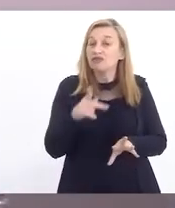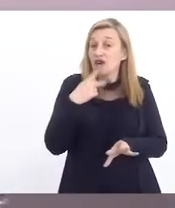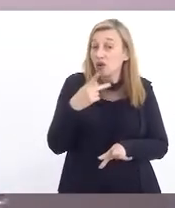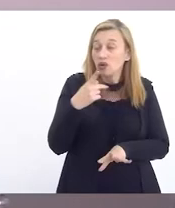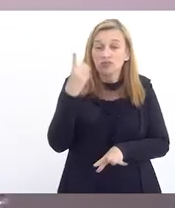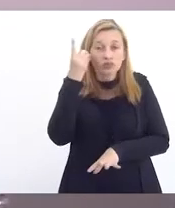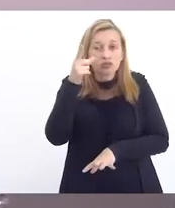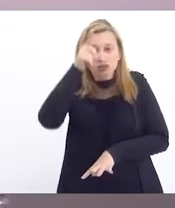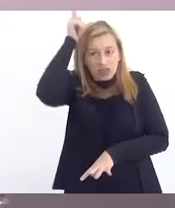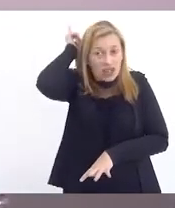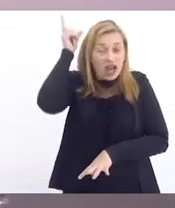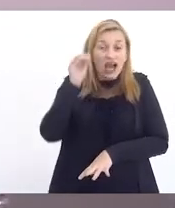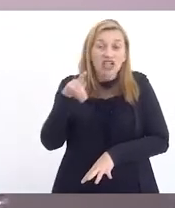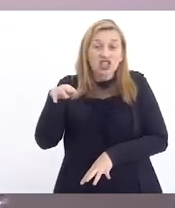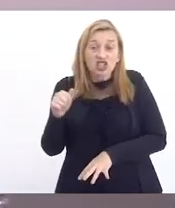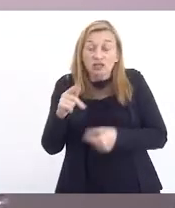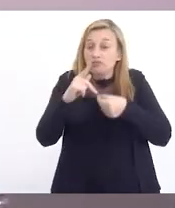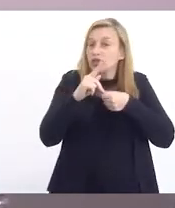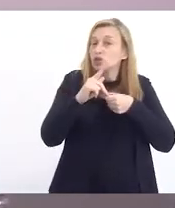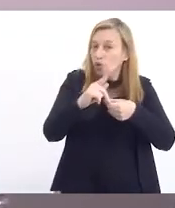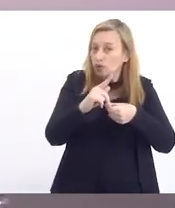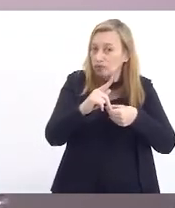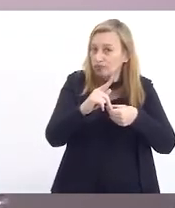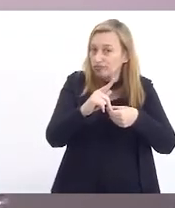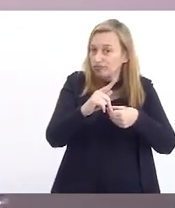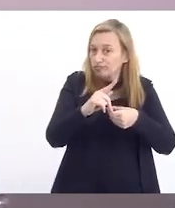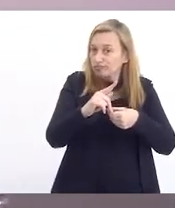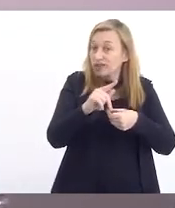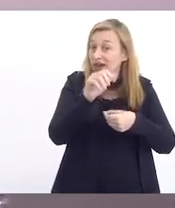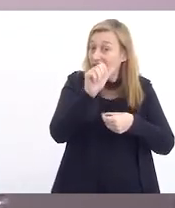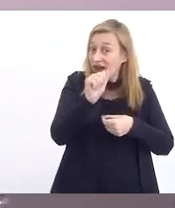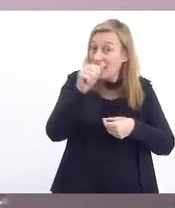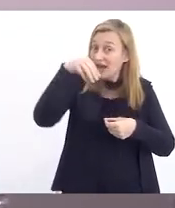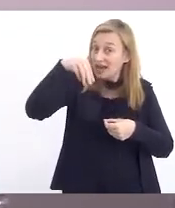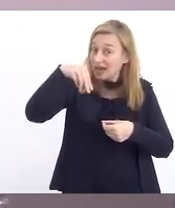Paulo, que a Agência Nacional do Petróleo, a ANP,